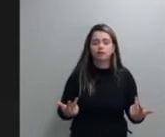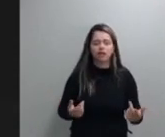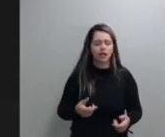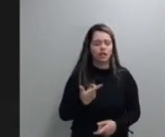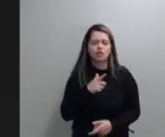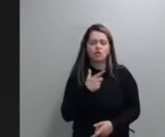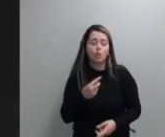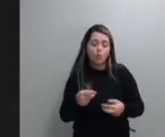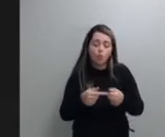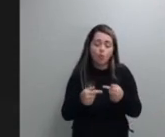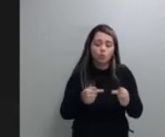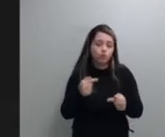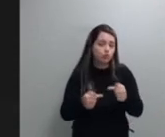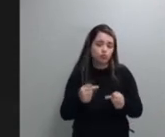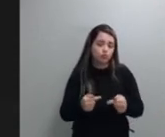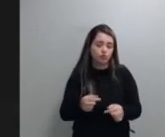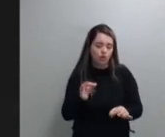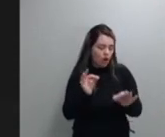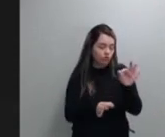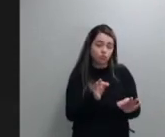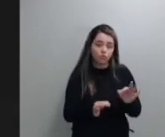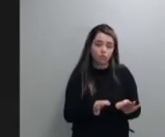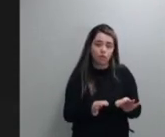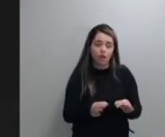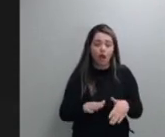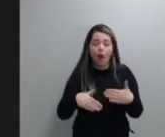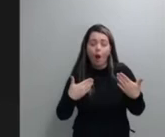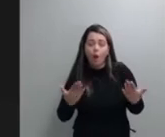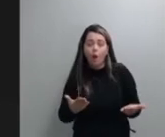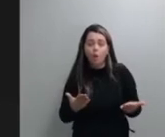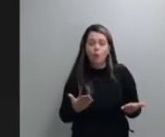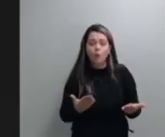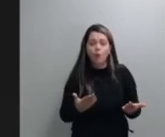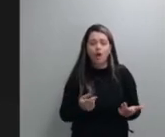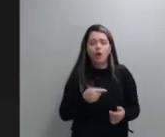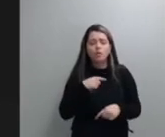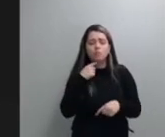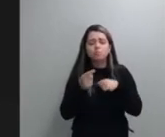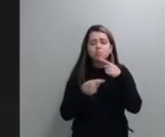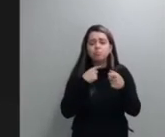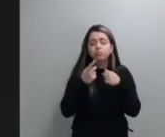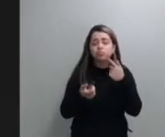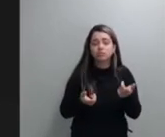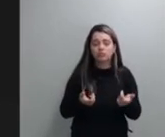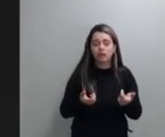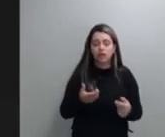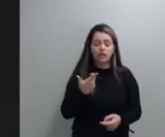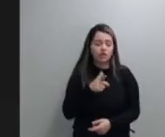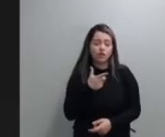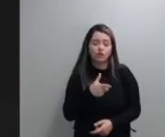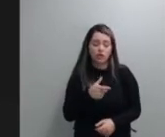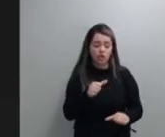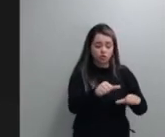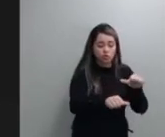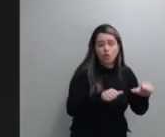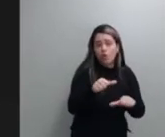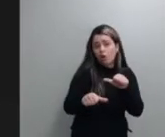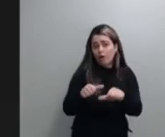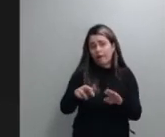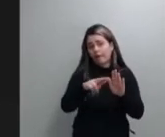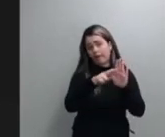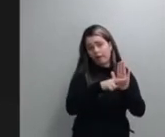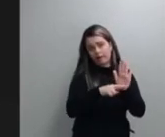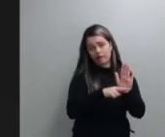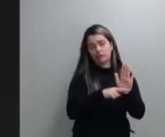mais justo, qual o critério mais viável, não se quer substituir a comissão e estabelecer qual o melhor critério. A